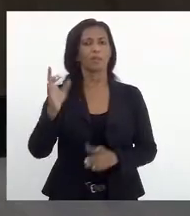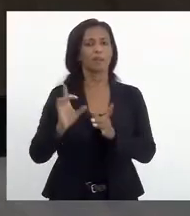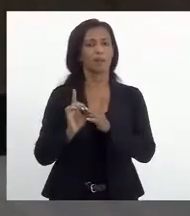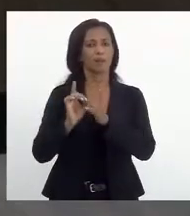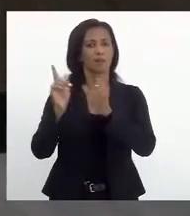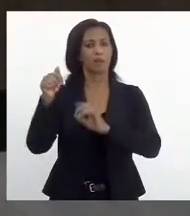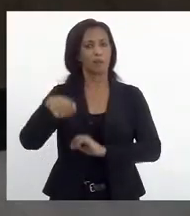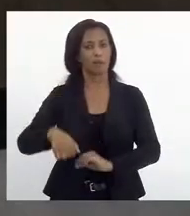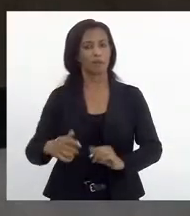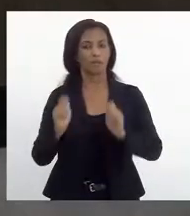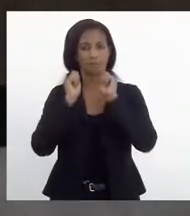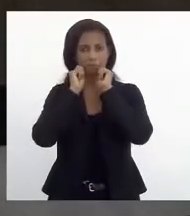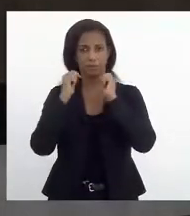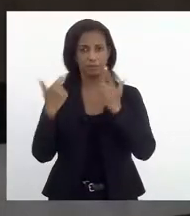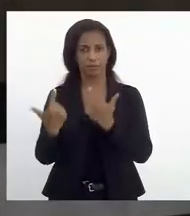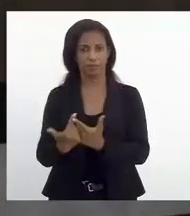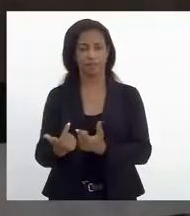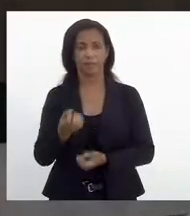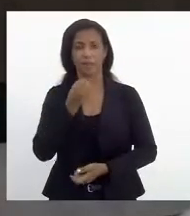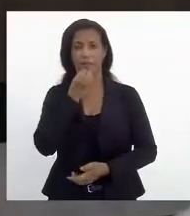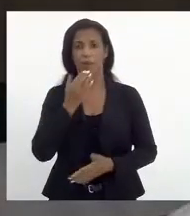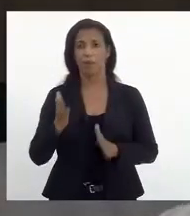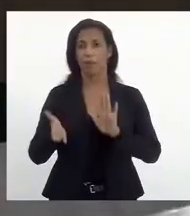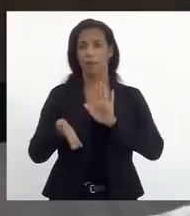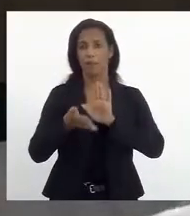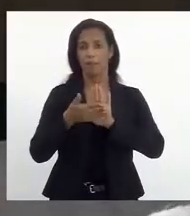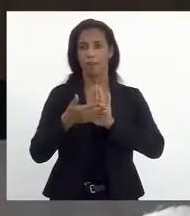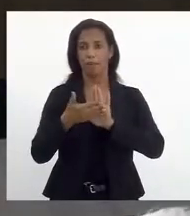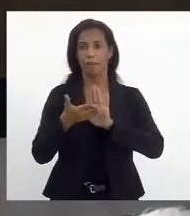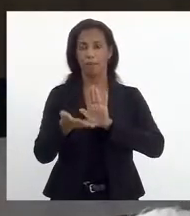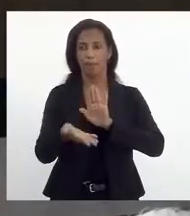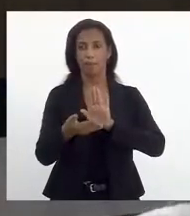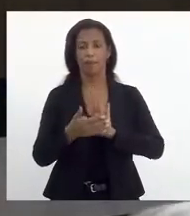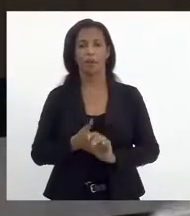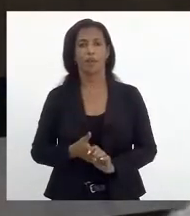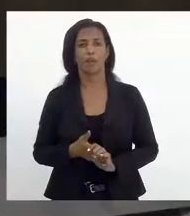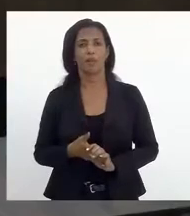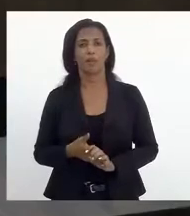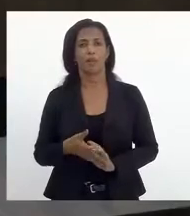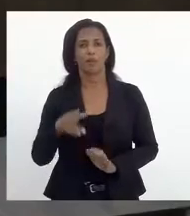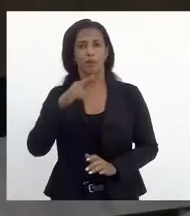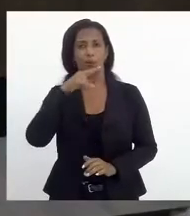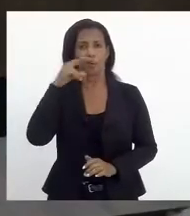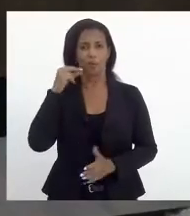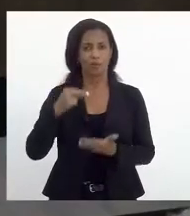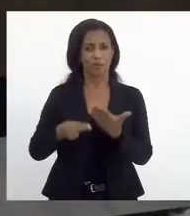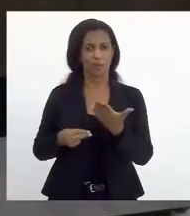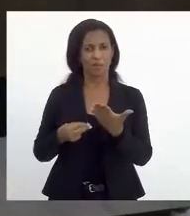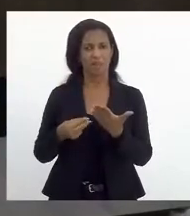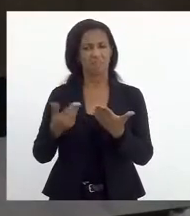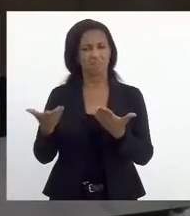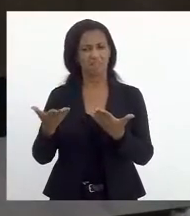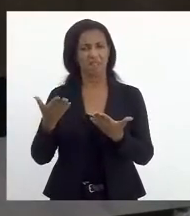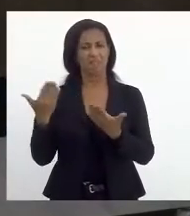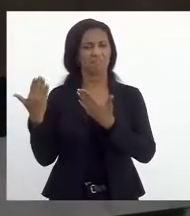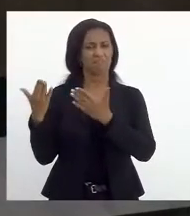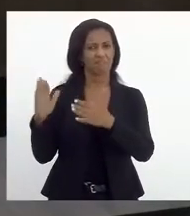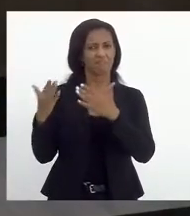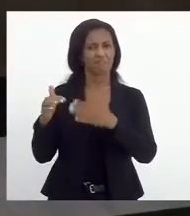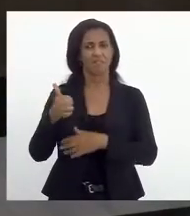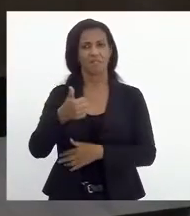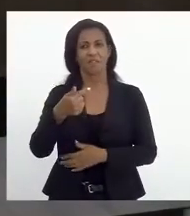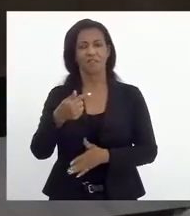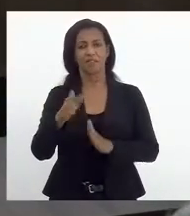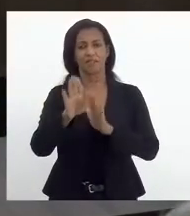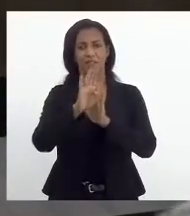democracia aqui da nossa casa. Bom, o parecer do... Aliás, o projeto do deputado Rosenberg Reis é bastante meritório, recebeu